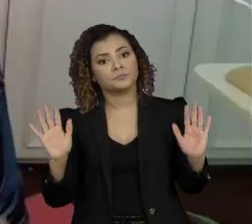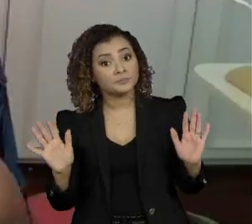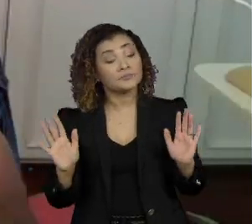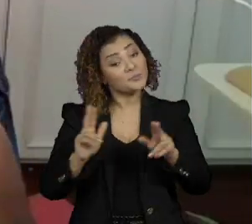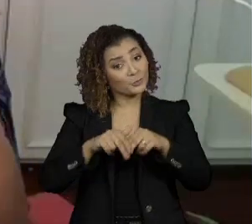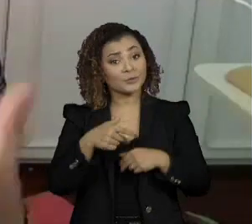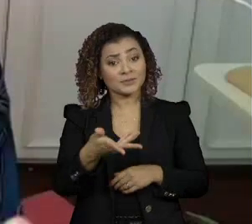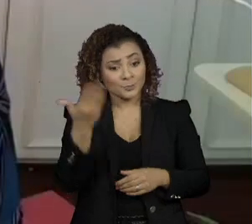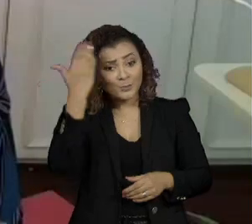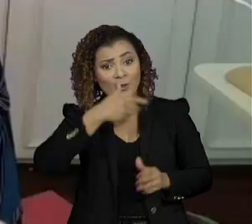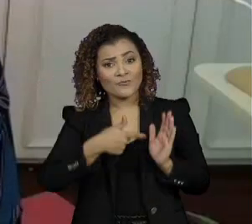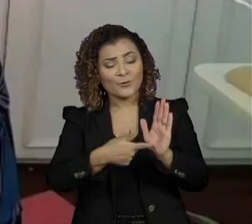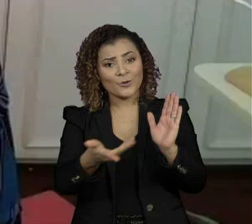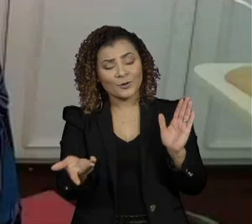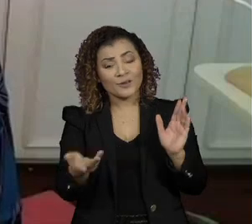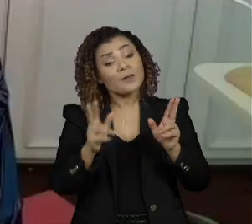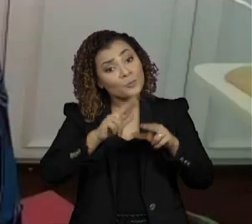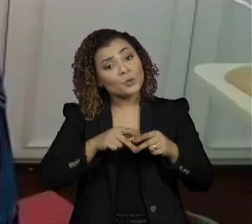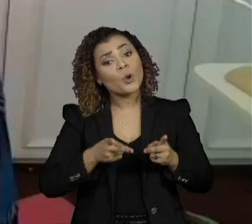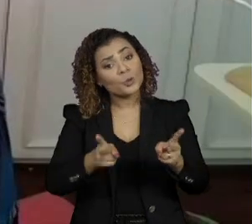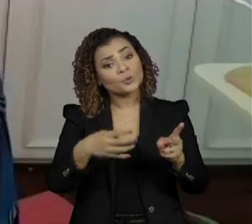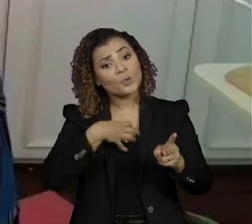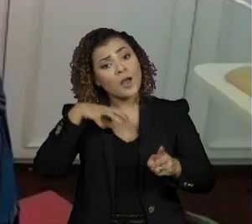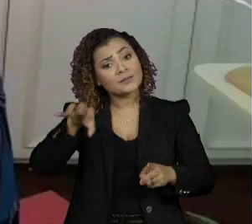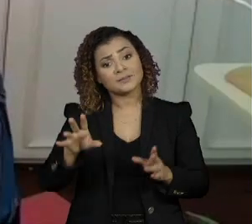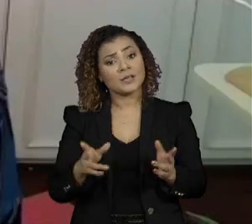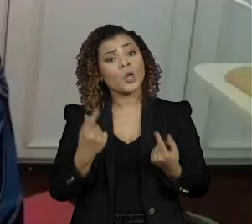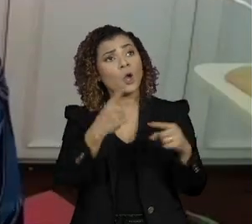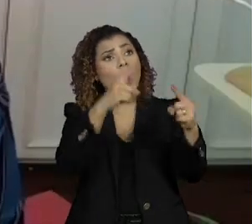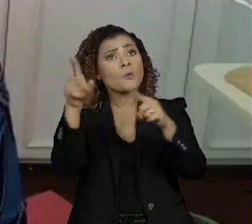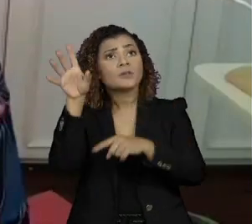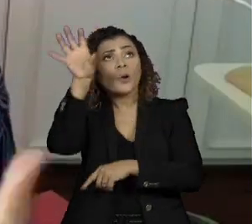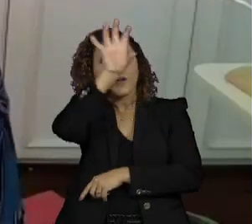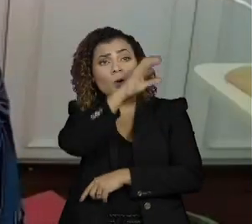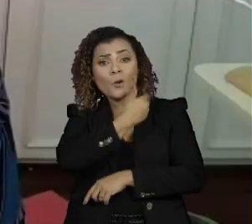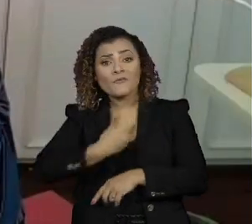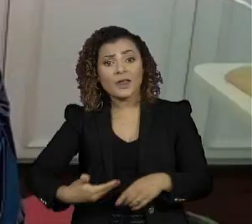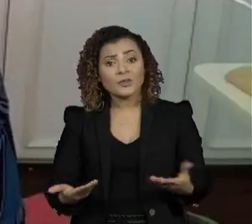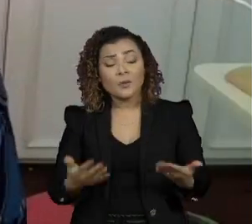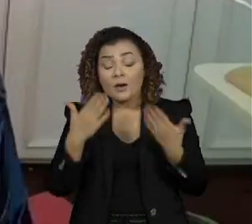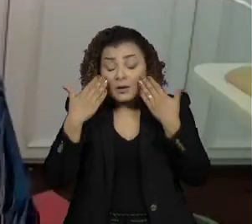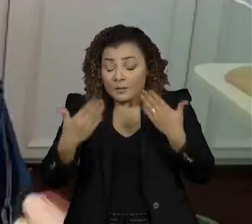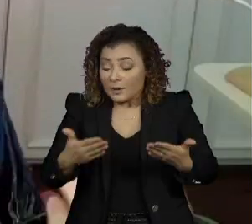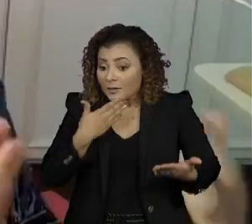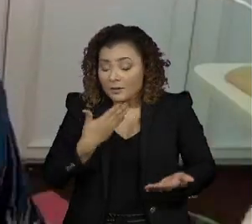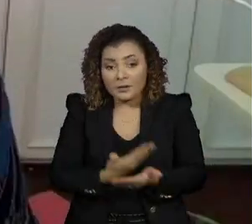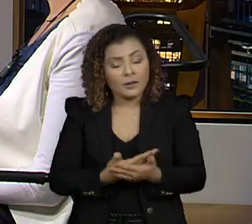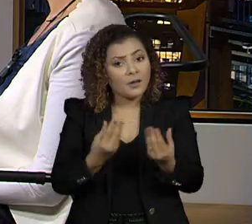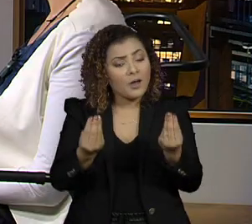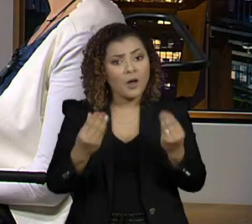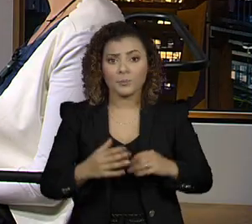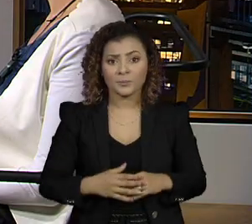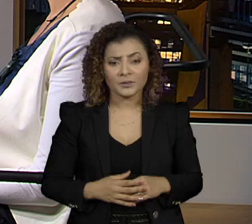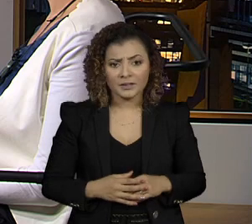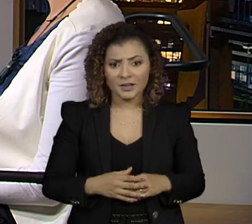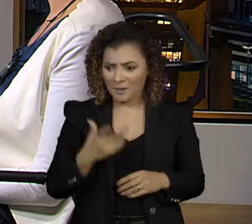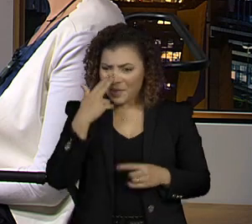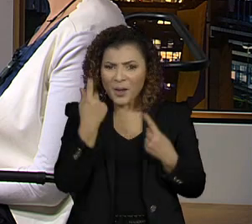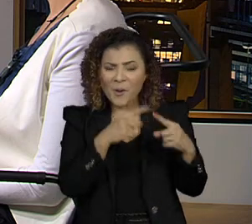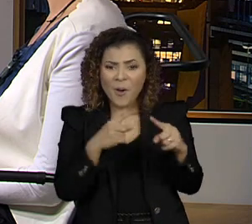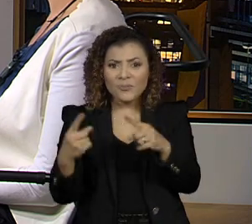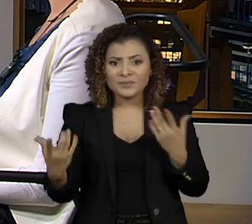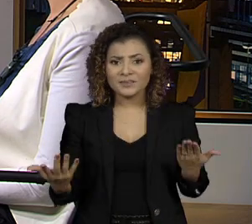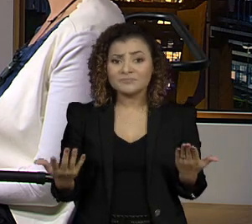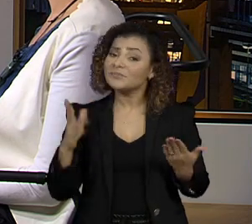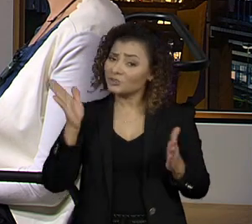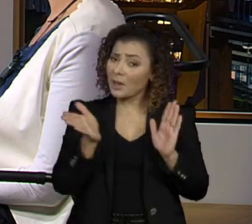E continuam agindo contra os governadores. É algo escandaloso, muito além da ação